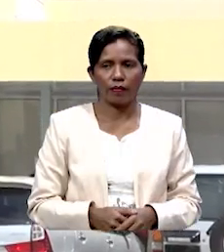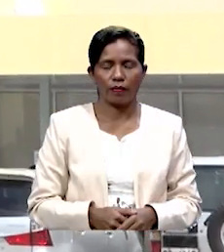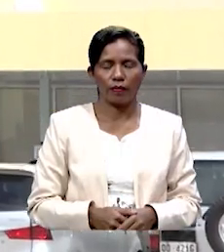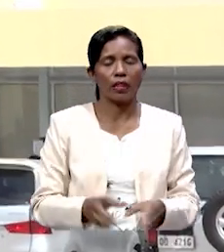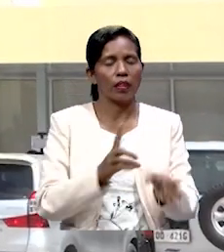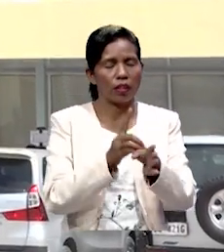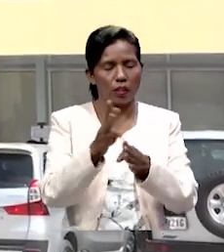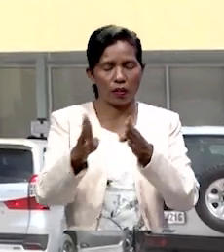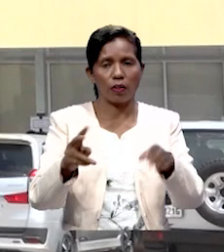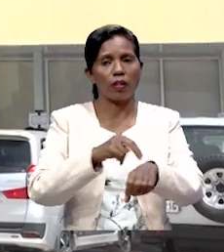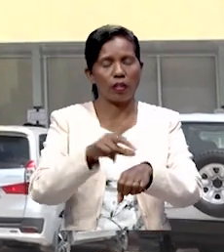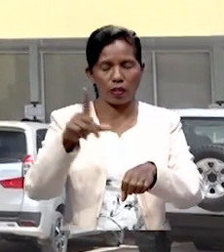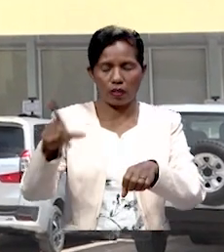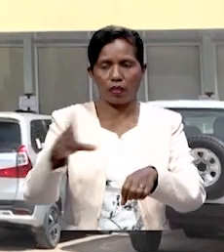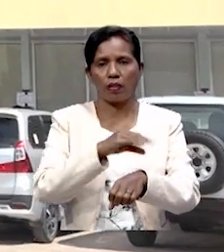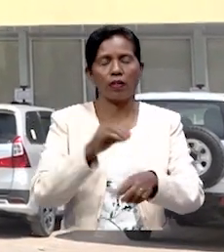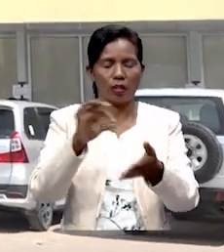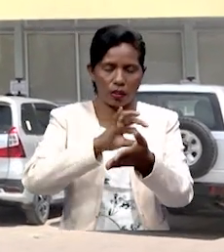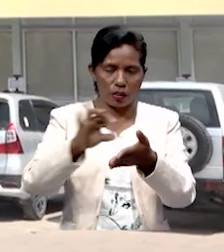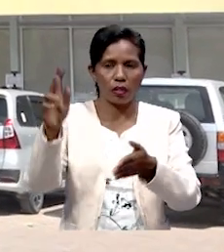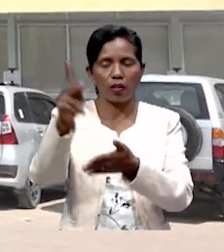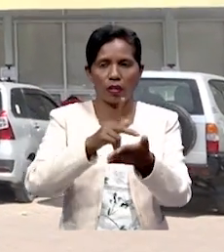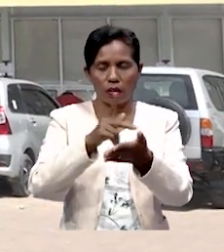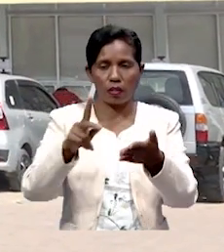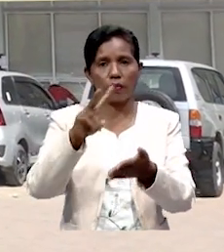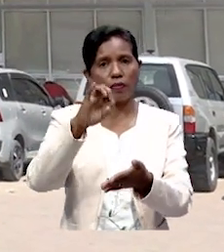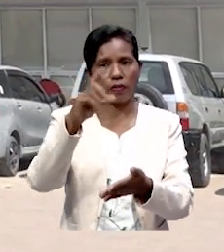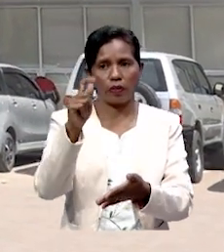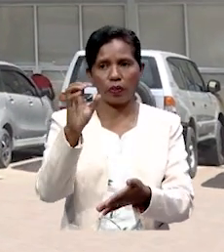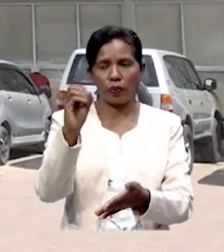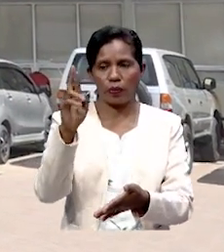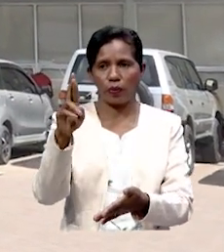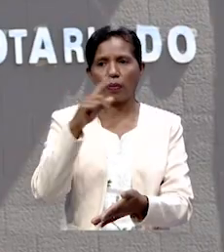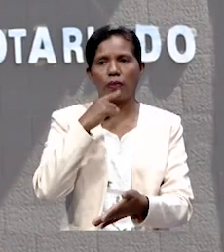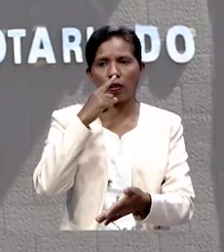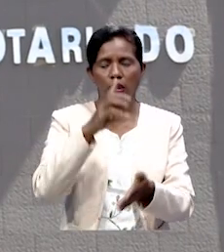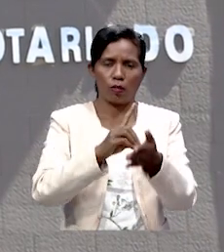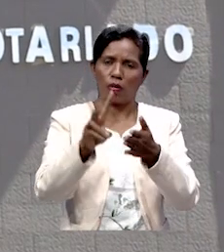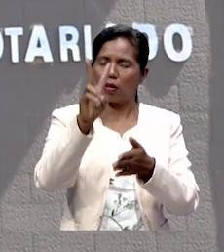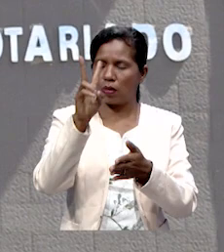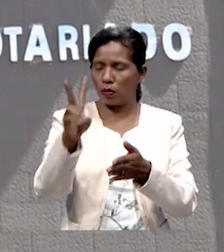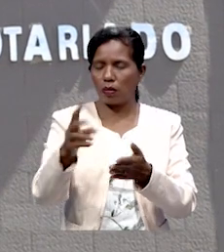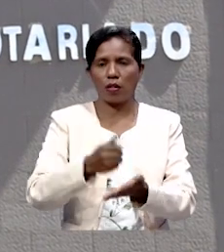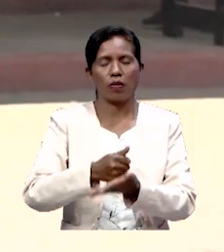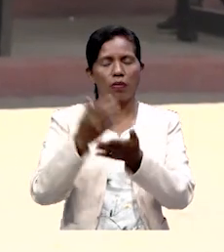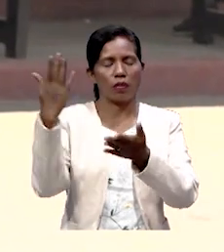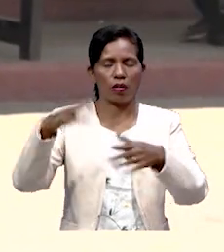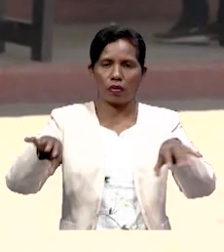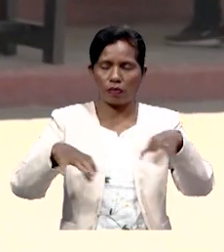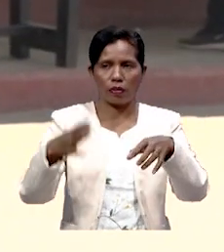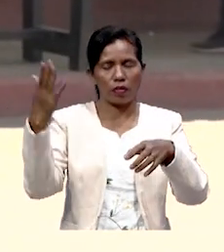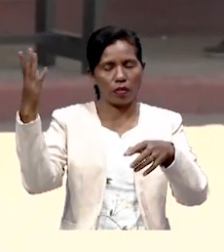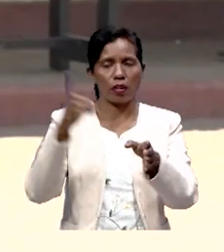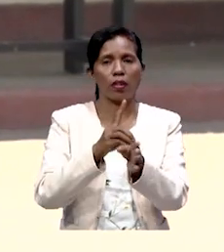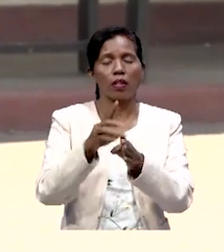Diretor Nacional Identificação Civil no Registro Criminal, Vitor da Costa Ateten, Leona Semana Rua, atendimento funcionário Sira e a